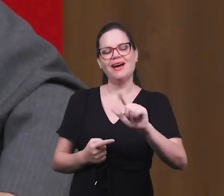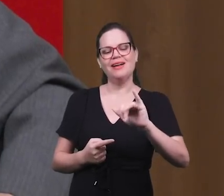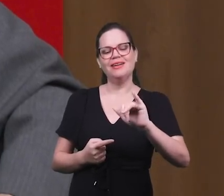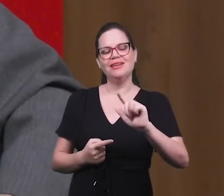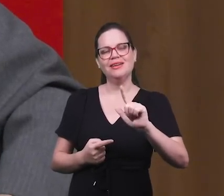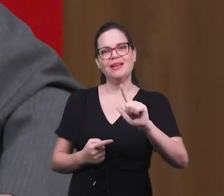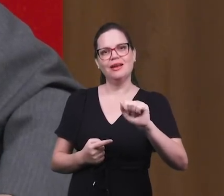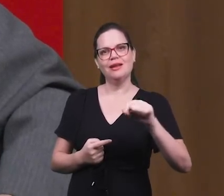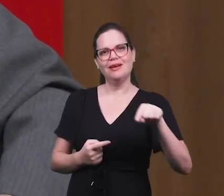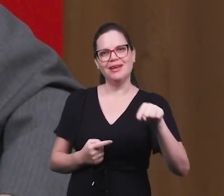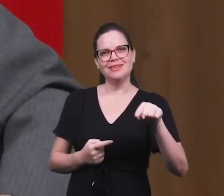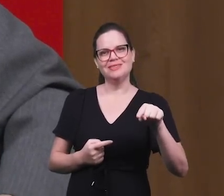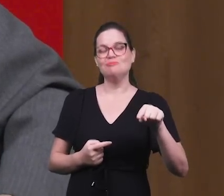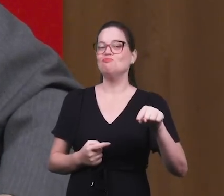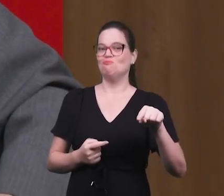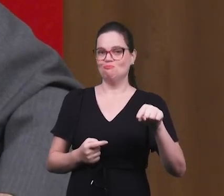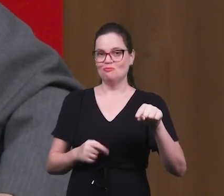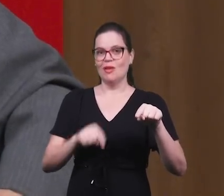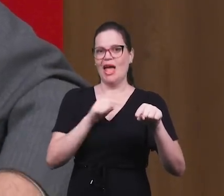armados.